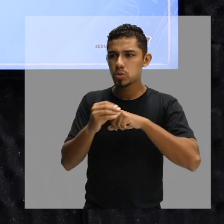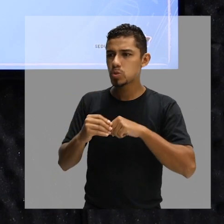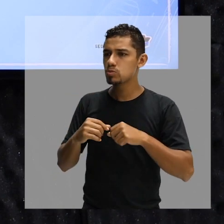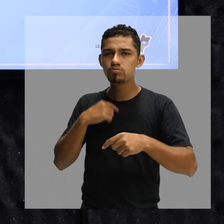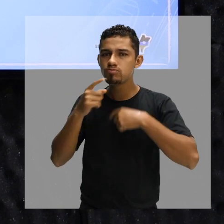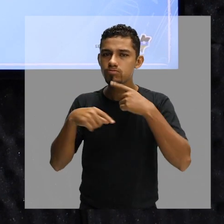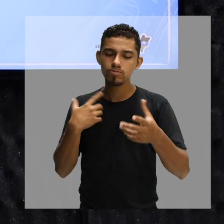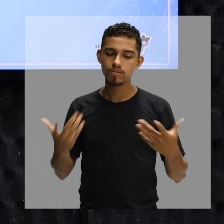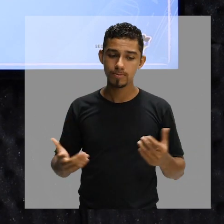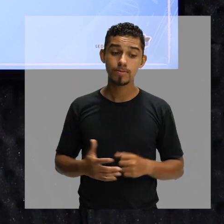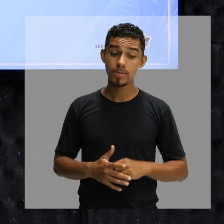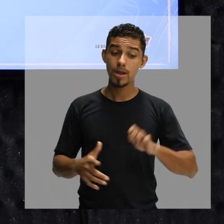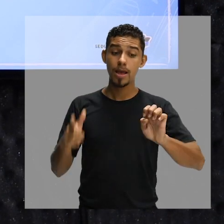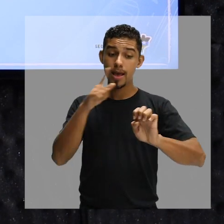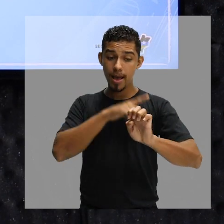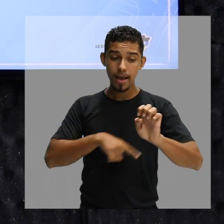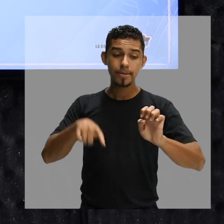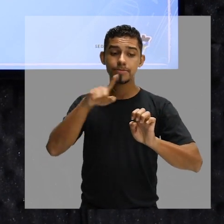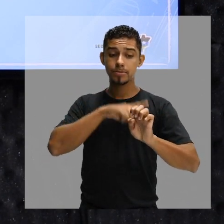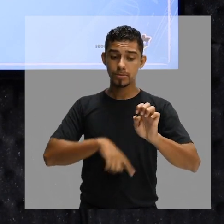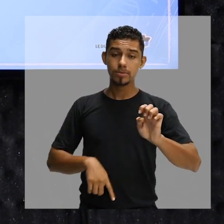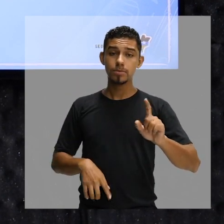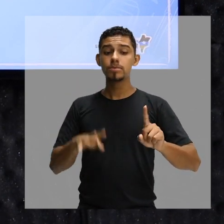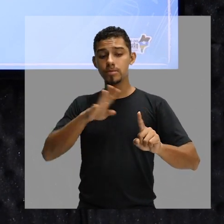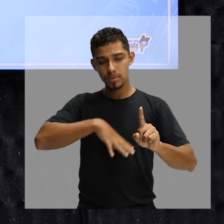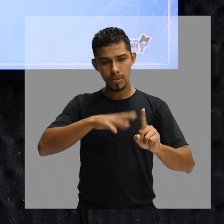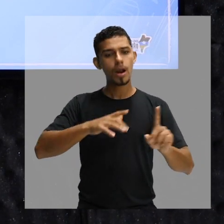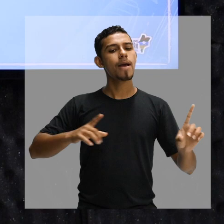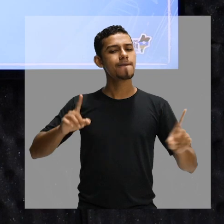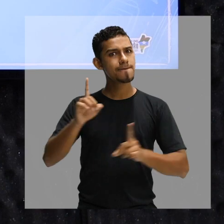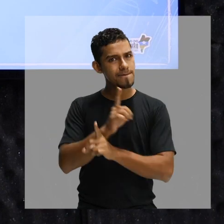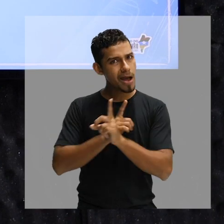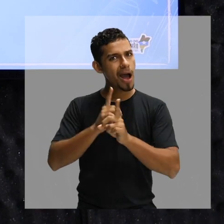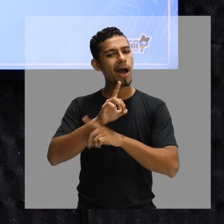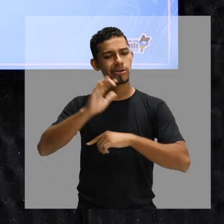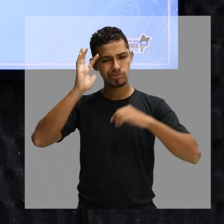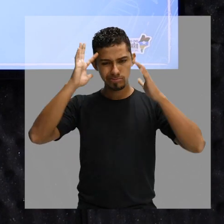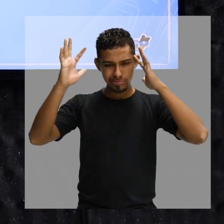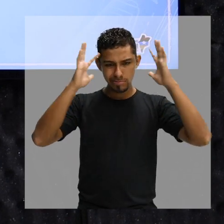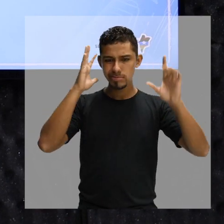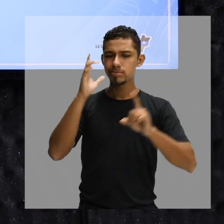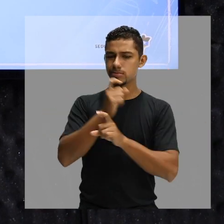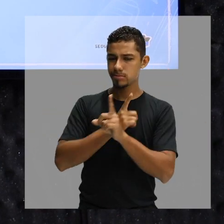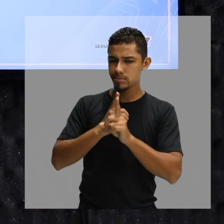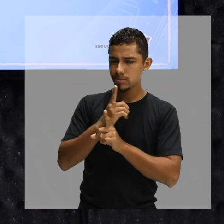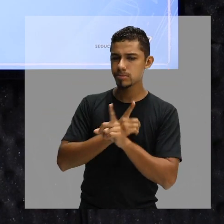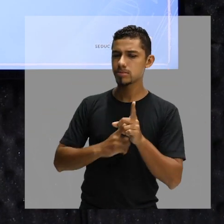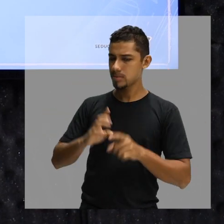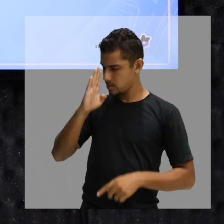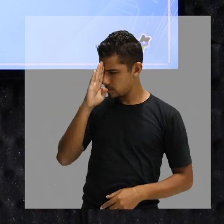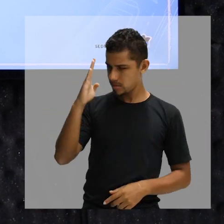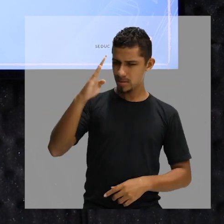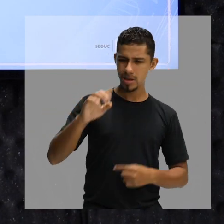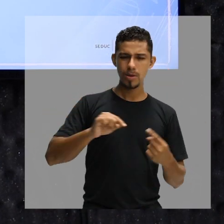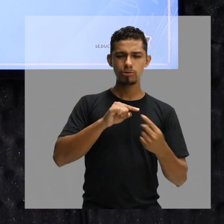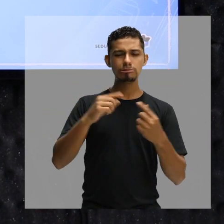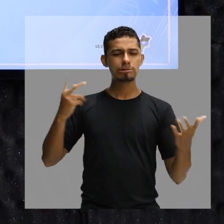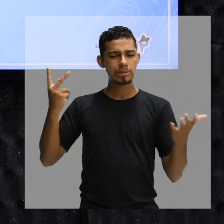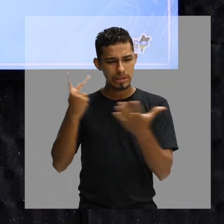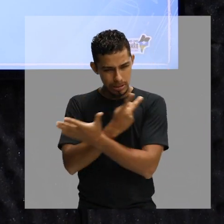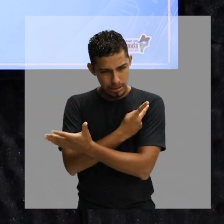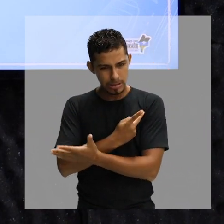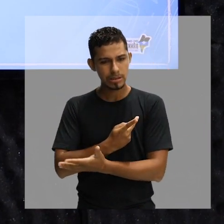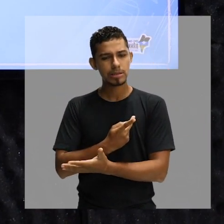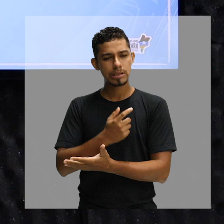conhecimento. Letra E. Os ídolos são falsas noções e retratam os principais motivos pelos quais erramos quando buscamos